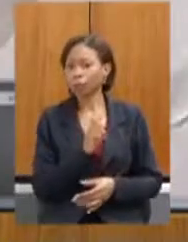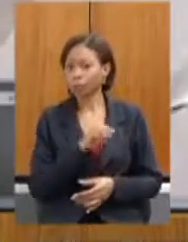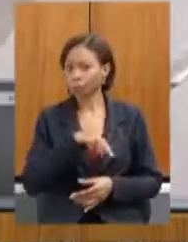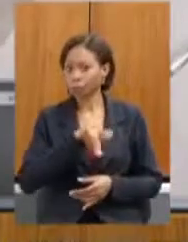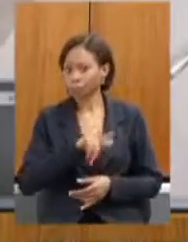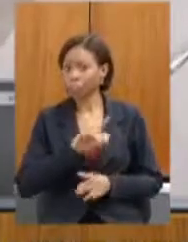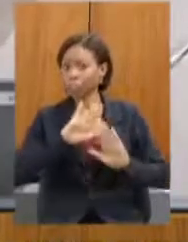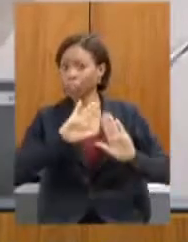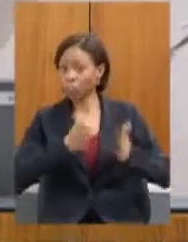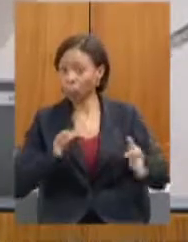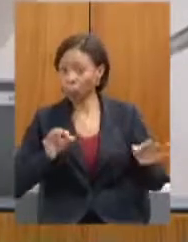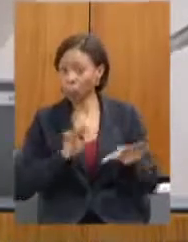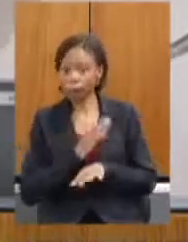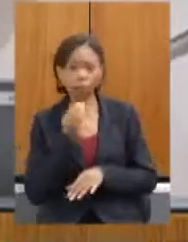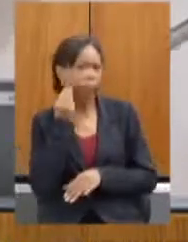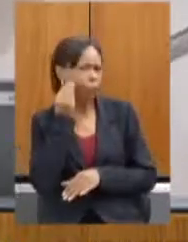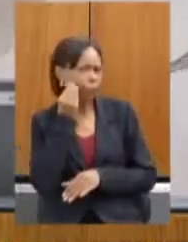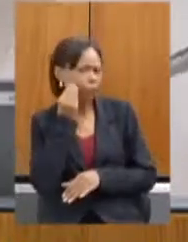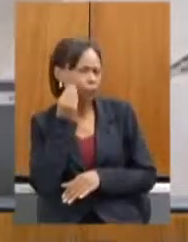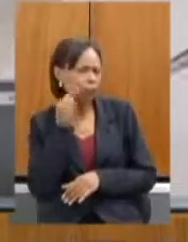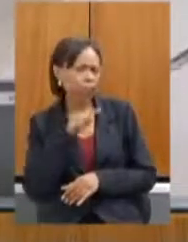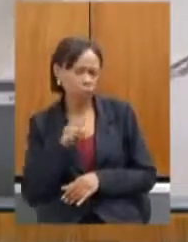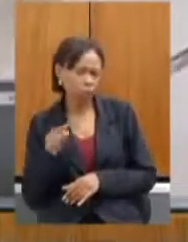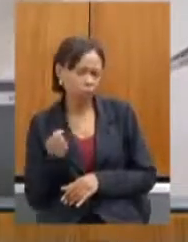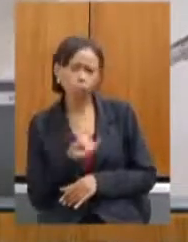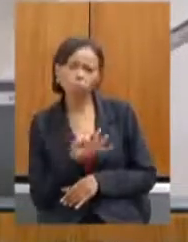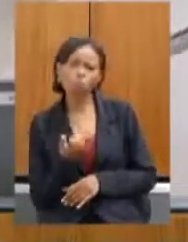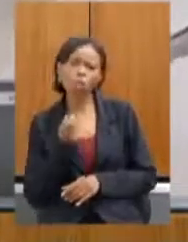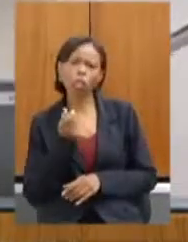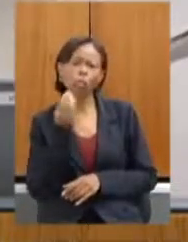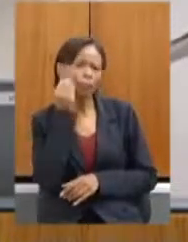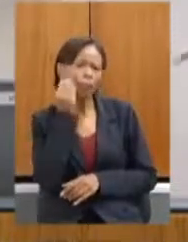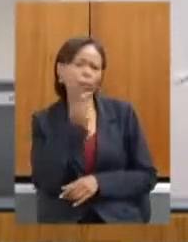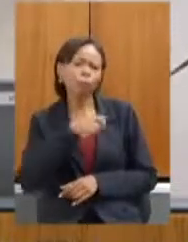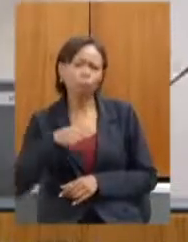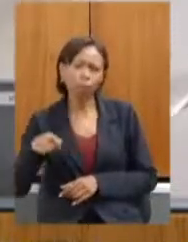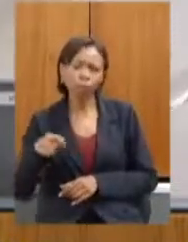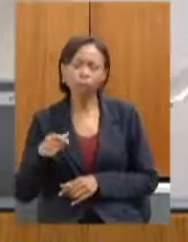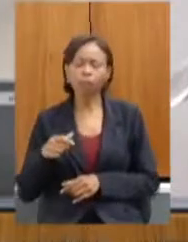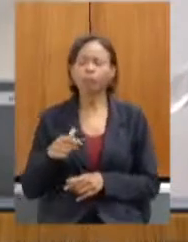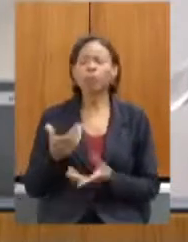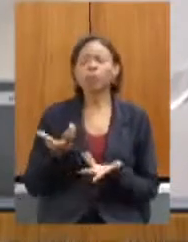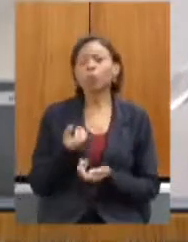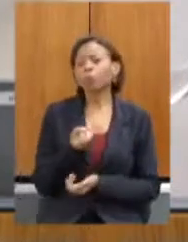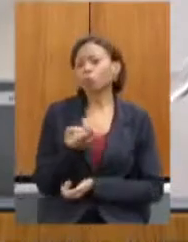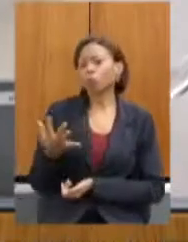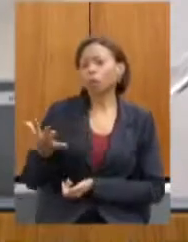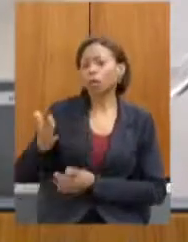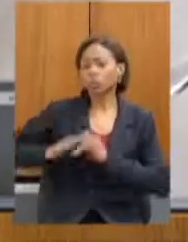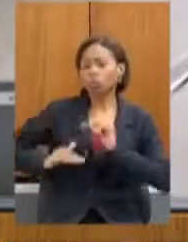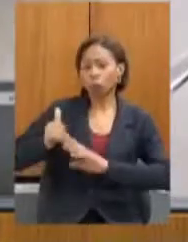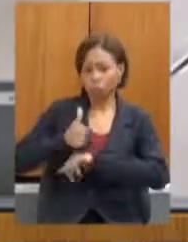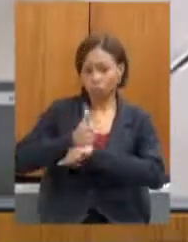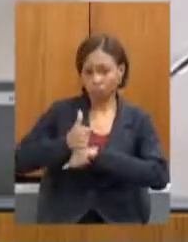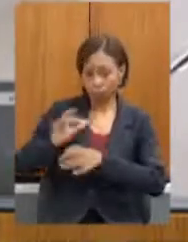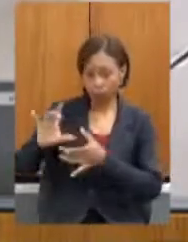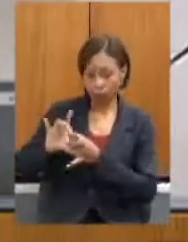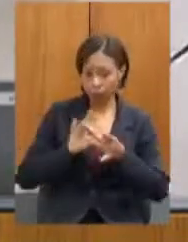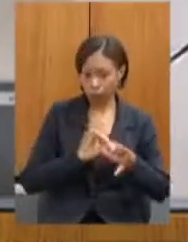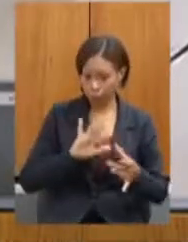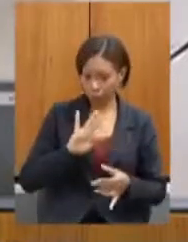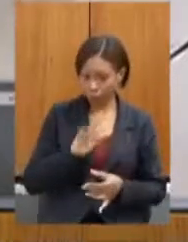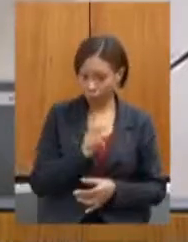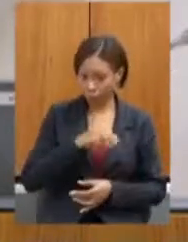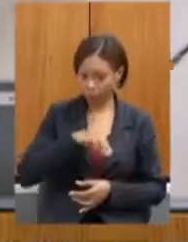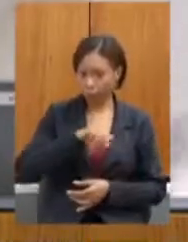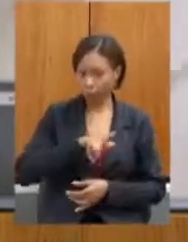especificando a quantitativa de teste aplicados por mesmo a f a quantidade de profissionais de saúde vinculado a fhemig que